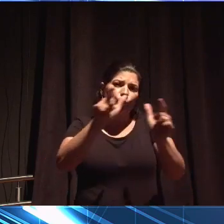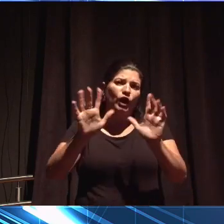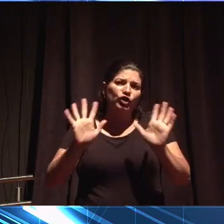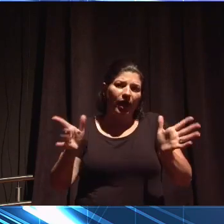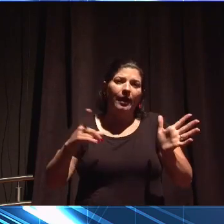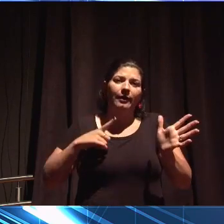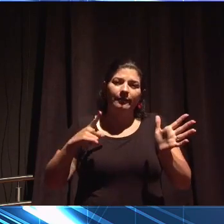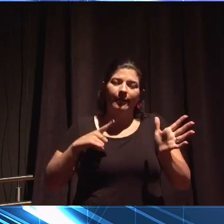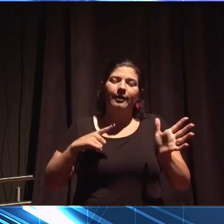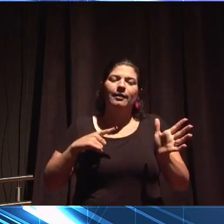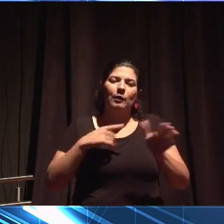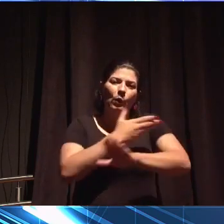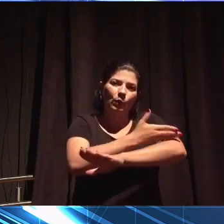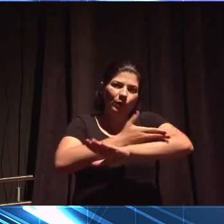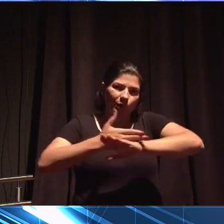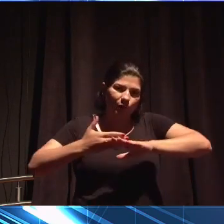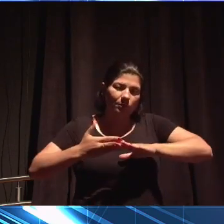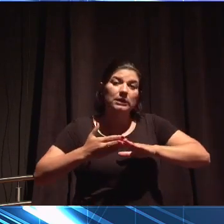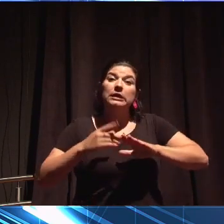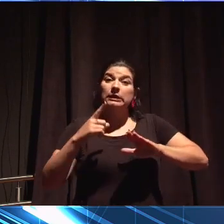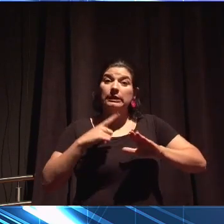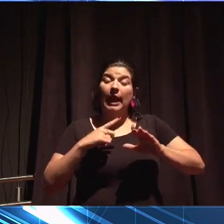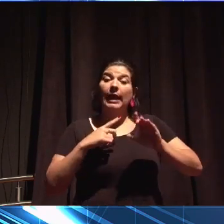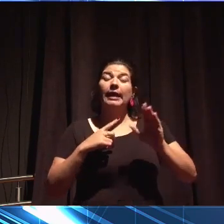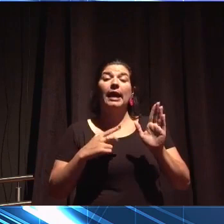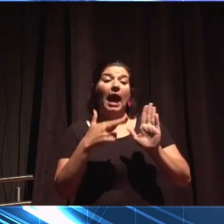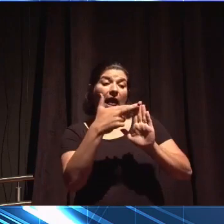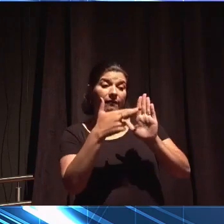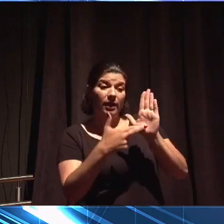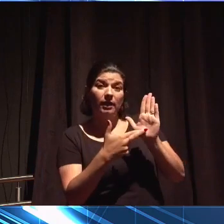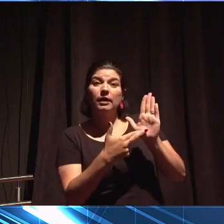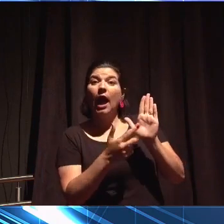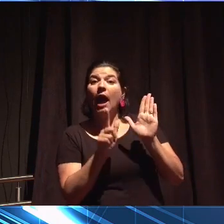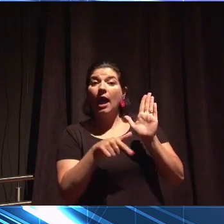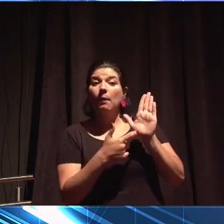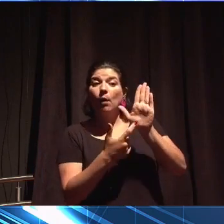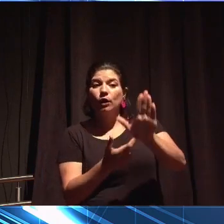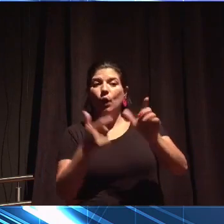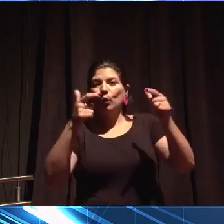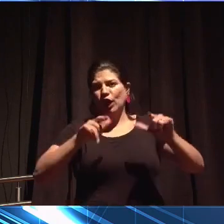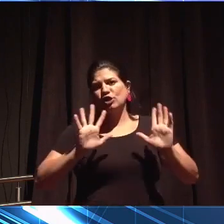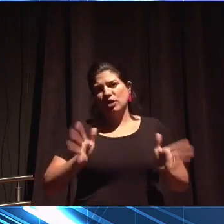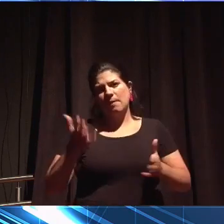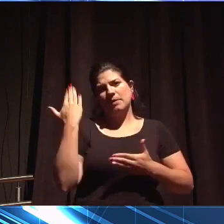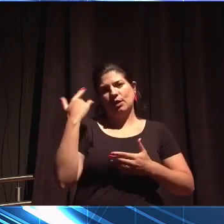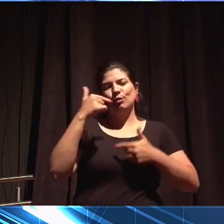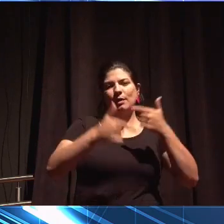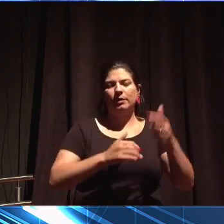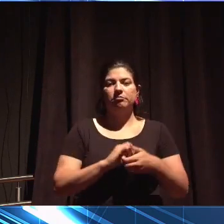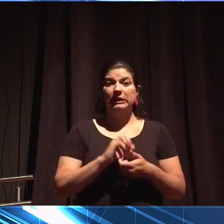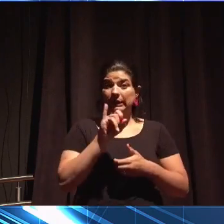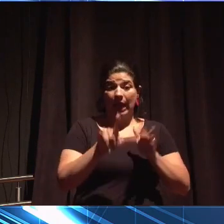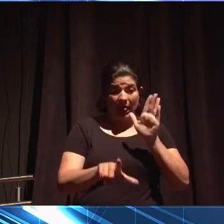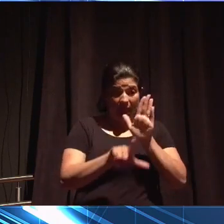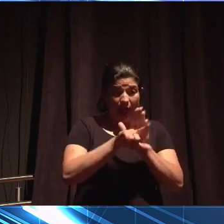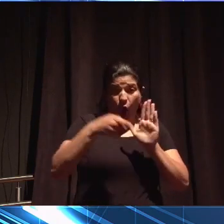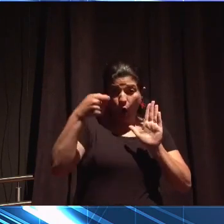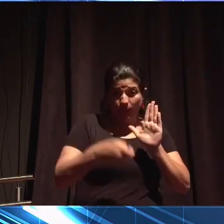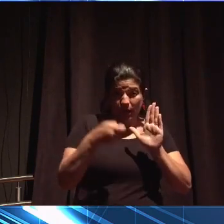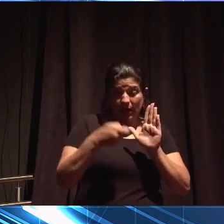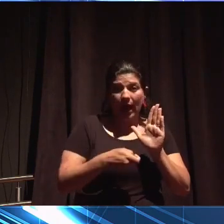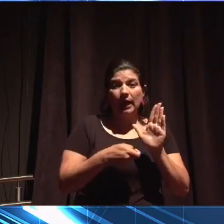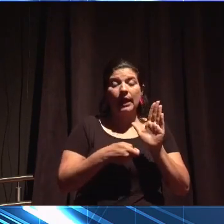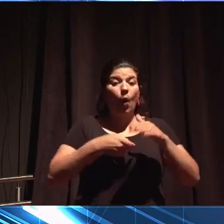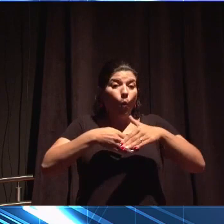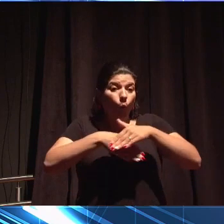porque a gente pegou essas referências de lugares que já trabalhamos. Então, assim, se não houver uma lei específica que te obrigue a guardar dados